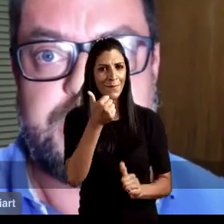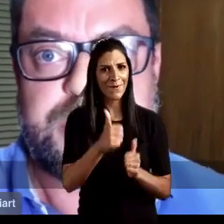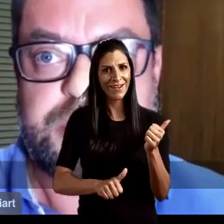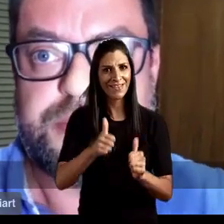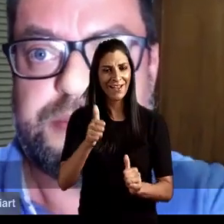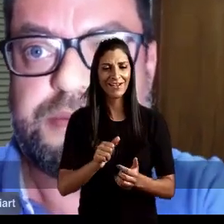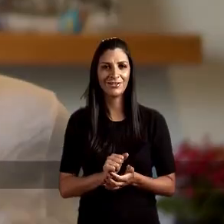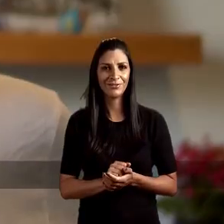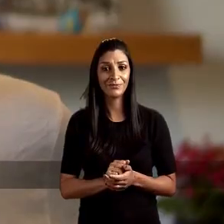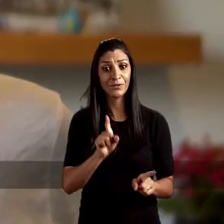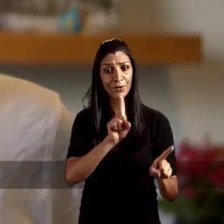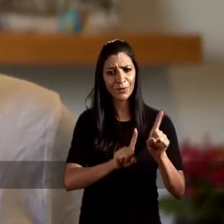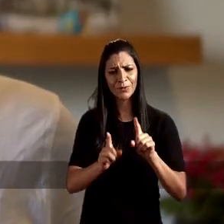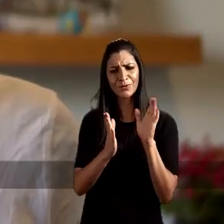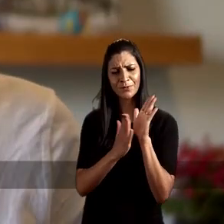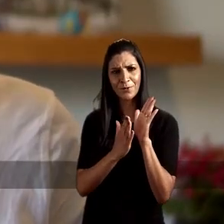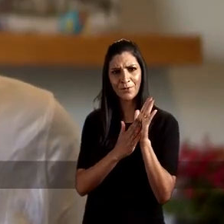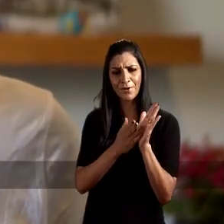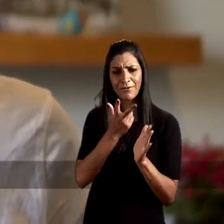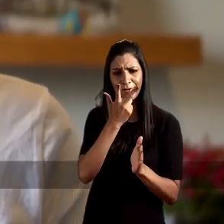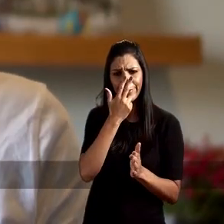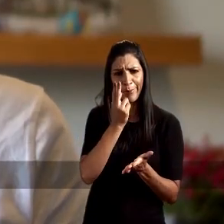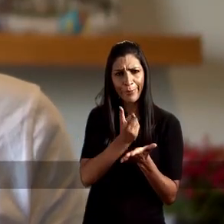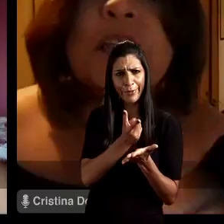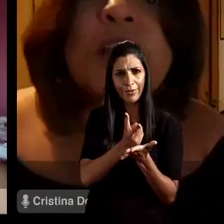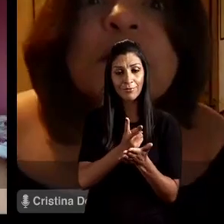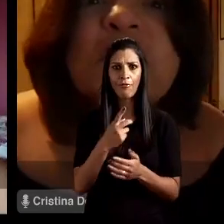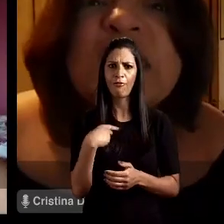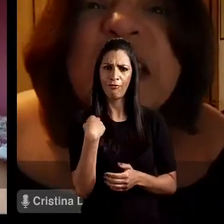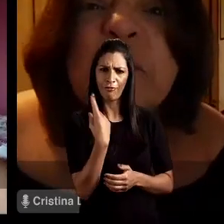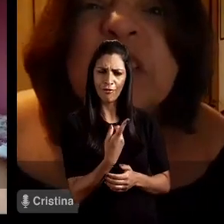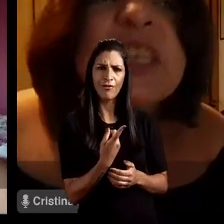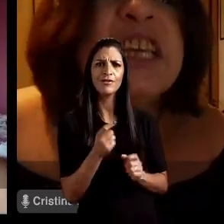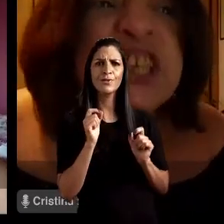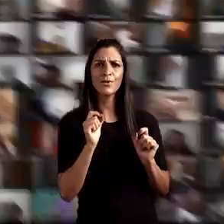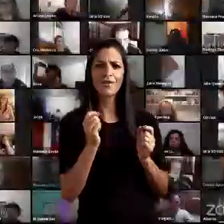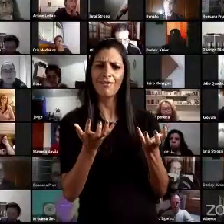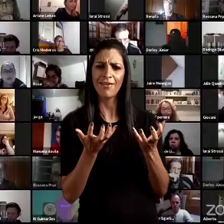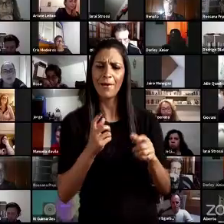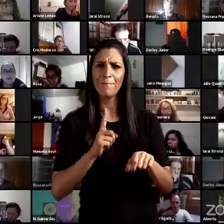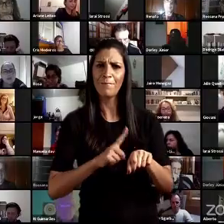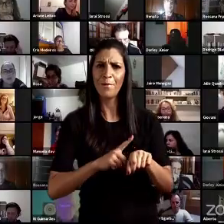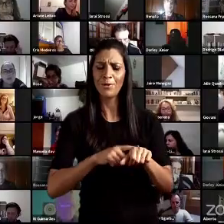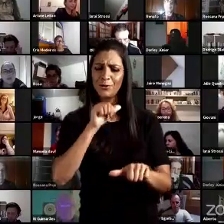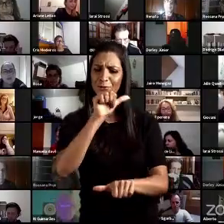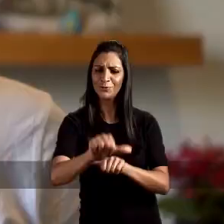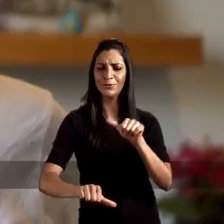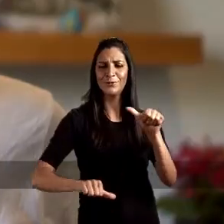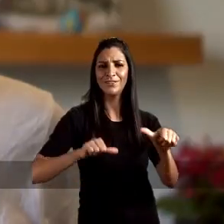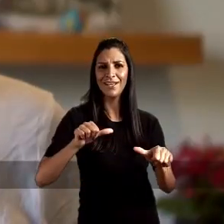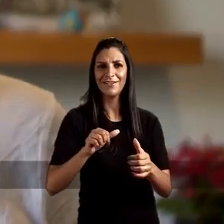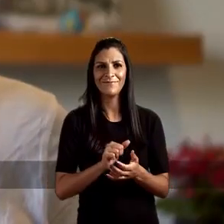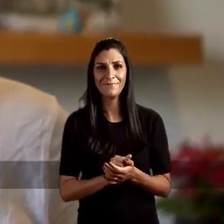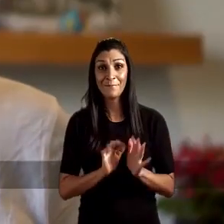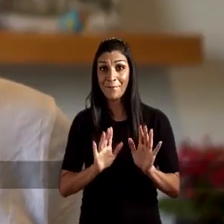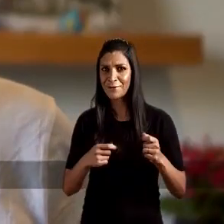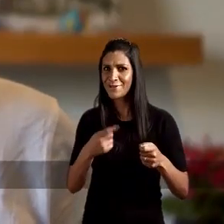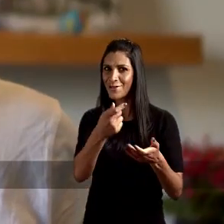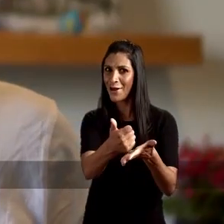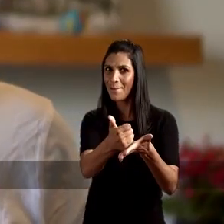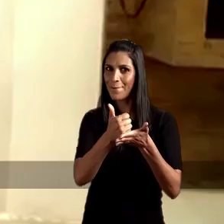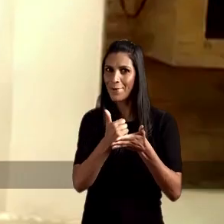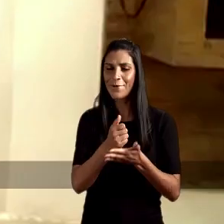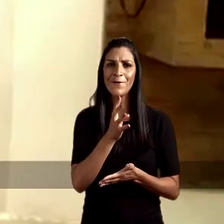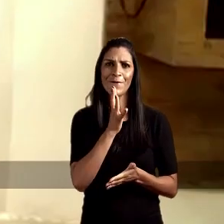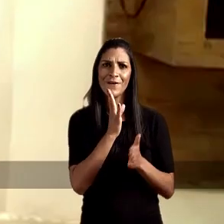boa qualidade. Quando alguns propõem o mesmo de sempre, nós dizemos, chegou a hora de mudar. Agora eu preciso